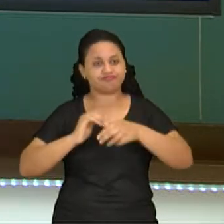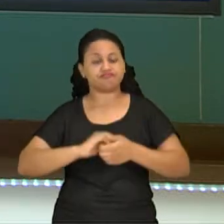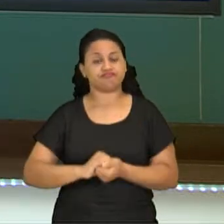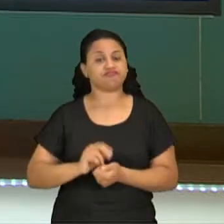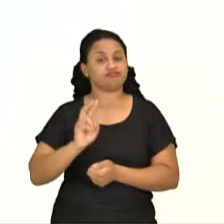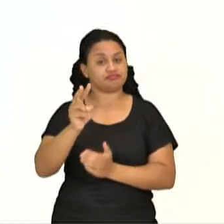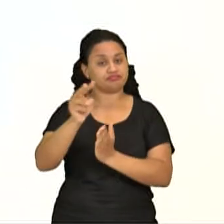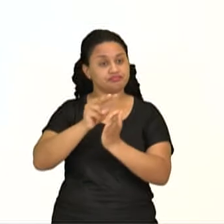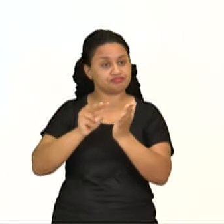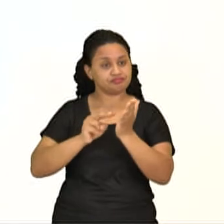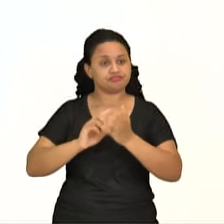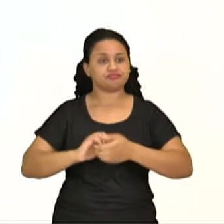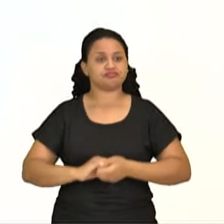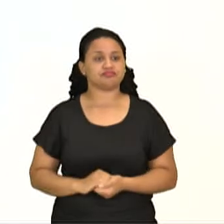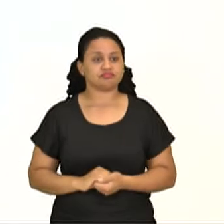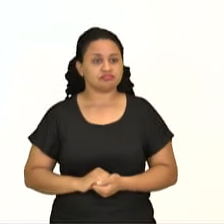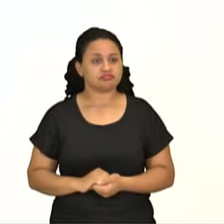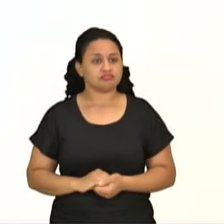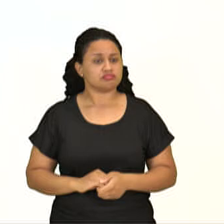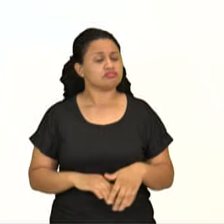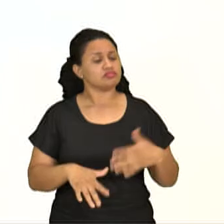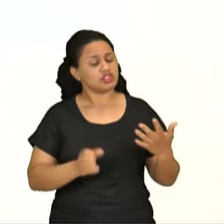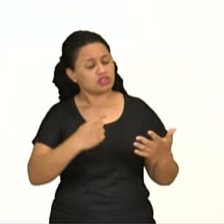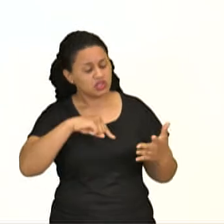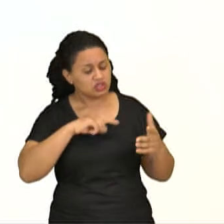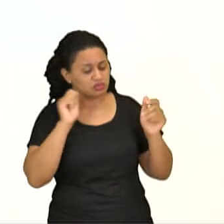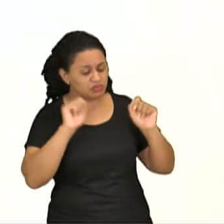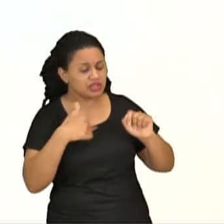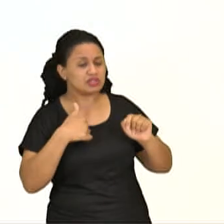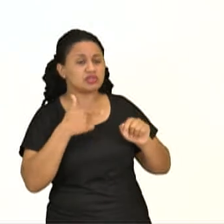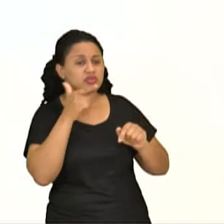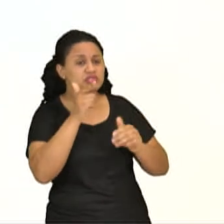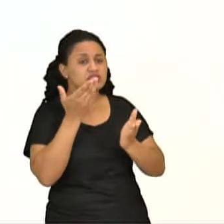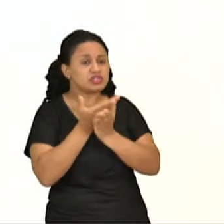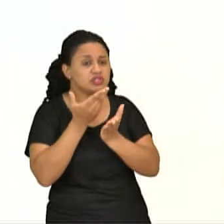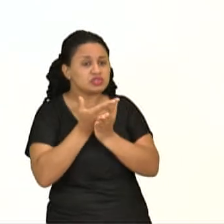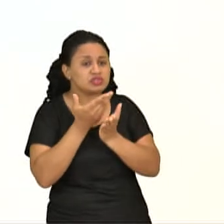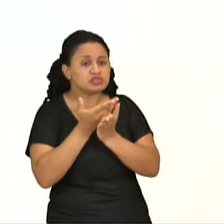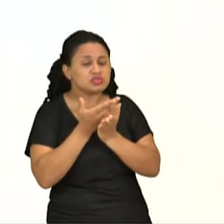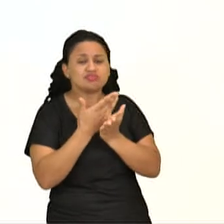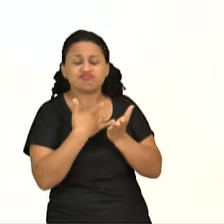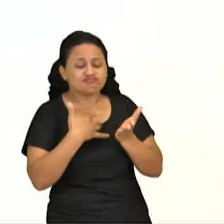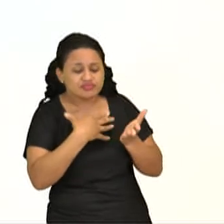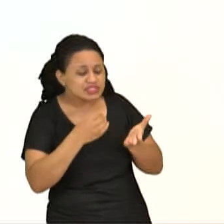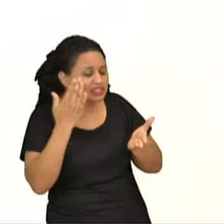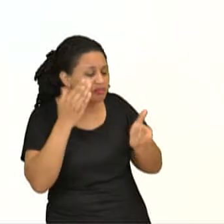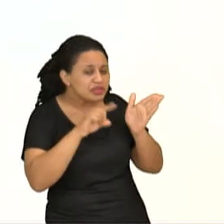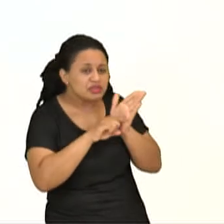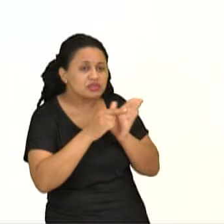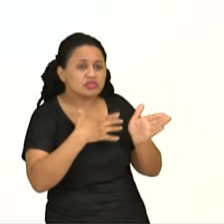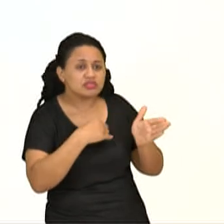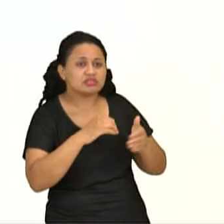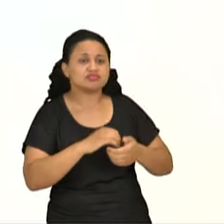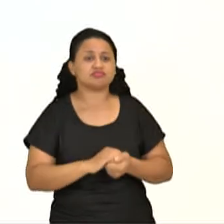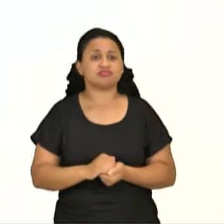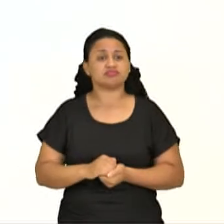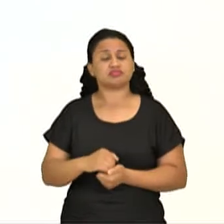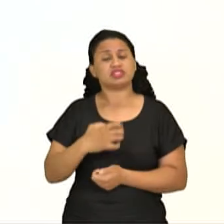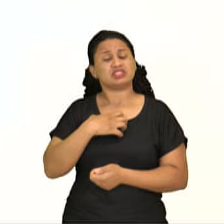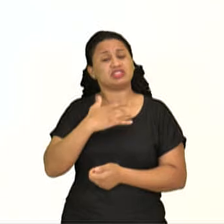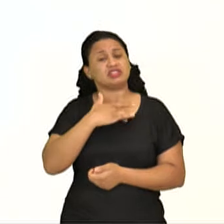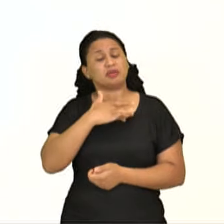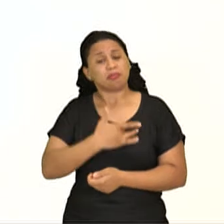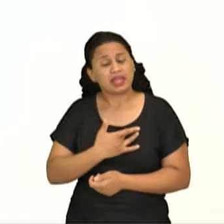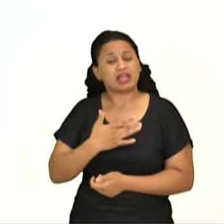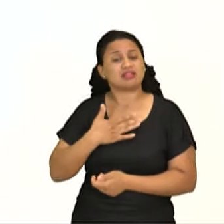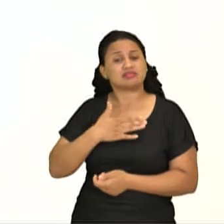Vamos continuar a leitura? Se a gente pudesse pelo menos estudar os filhos, senti uma pena tão grande do meu